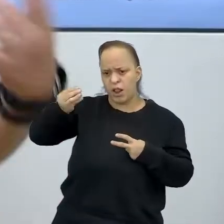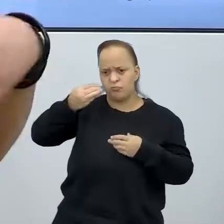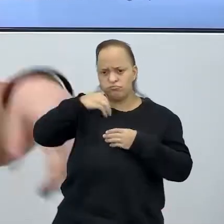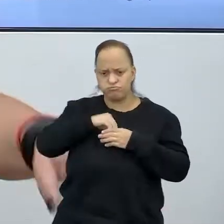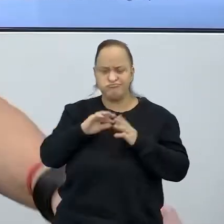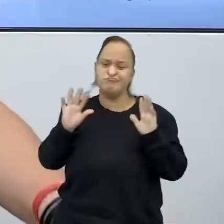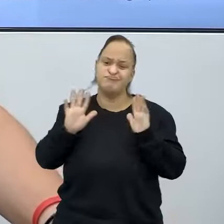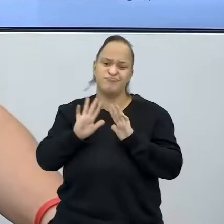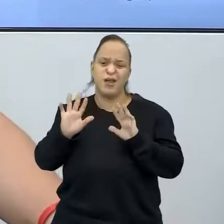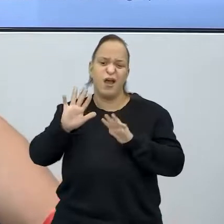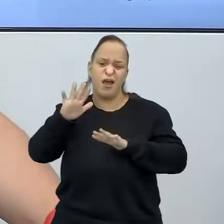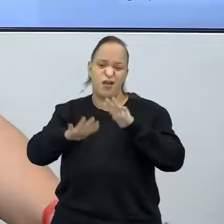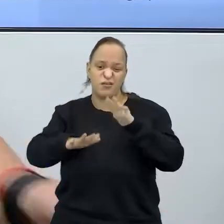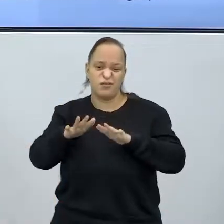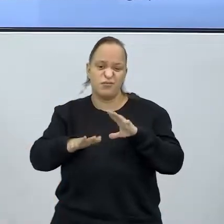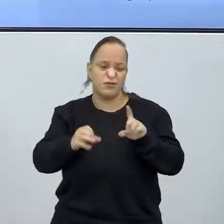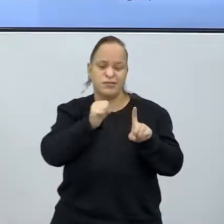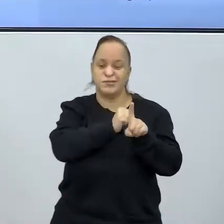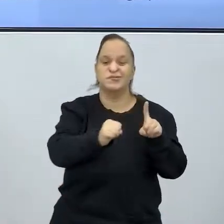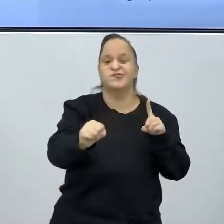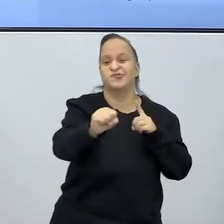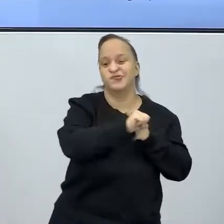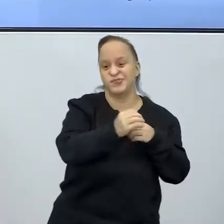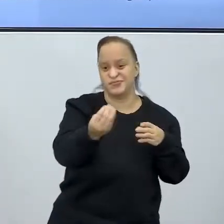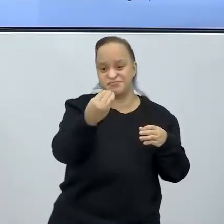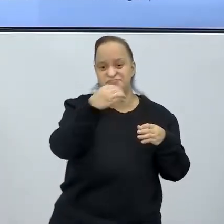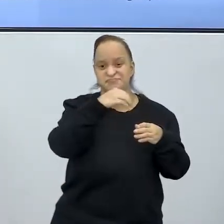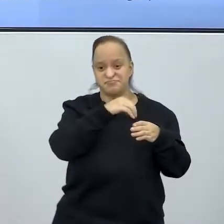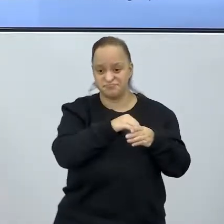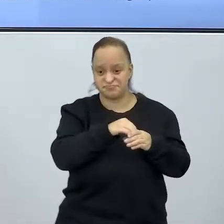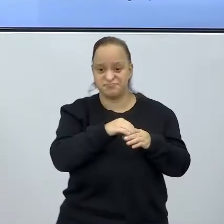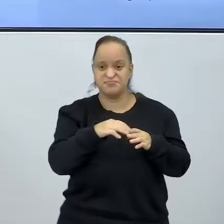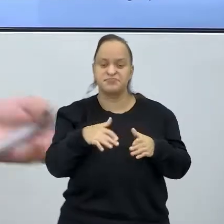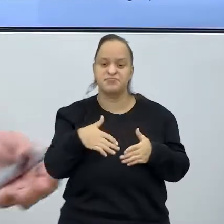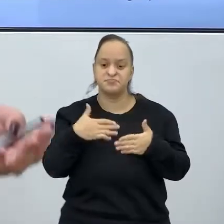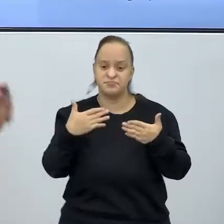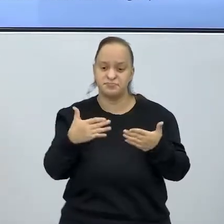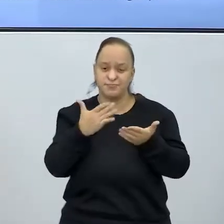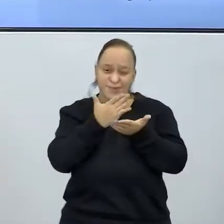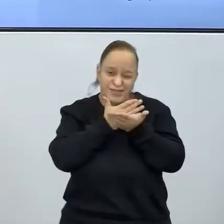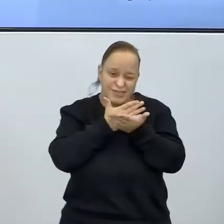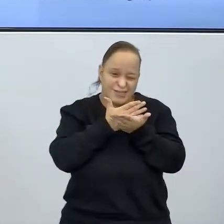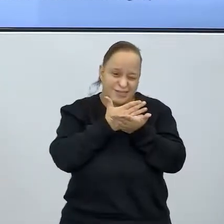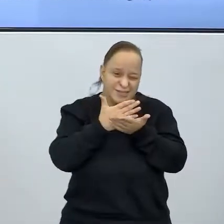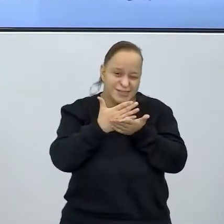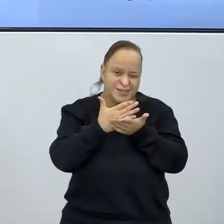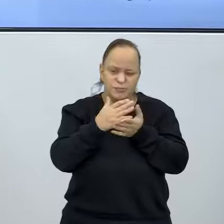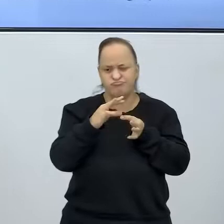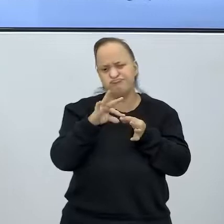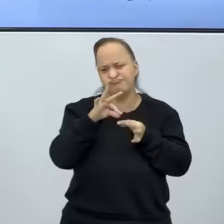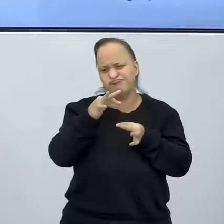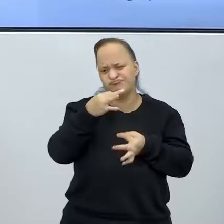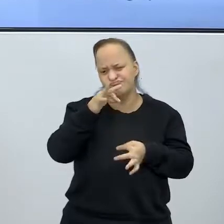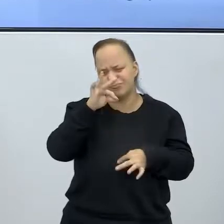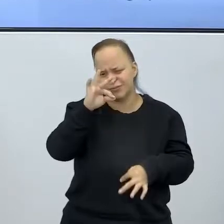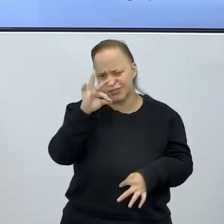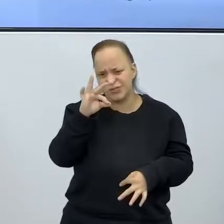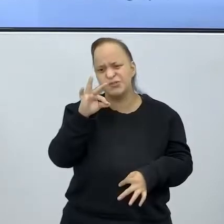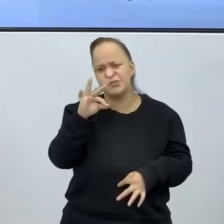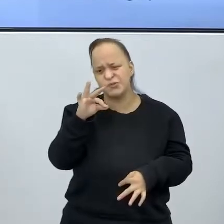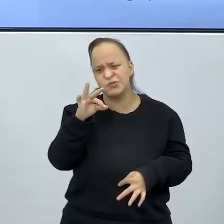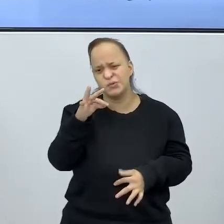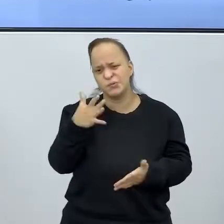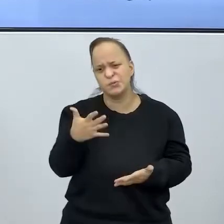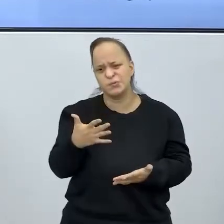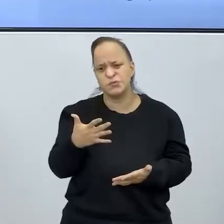sociais. E aí, por isso que eu acho esse início mais longo da aula, né, antes da gente falar efetivamente dos